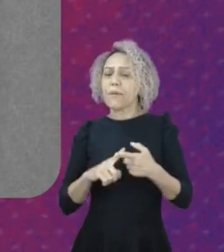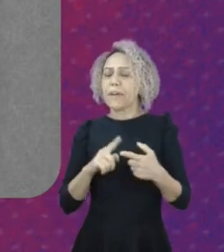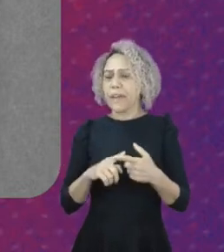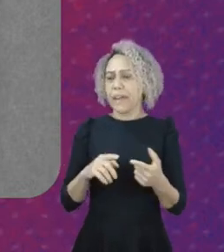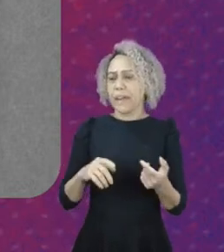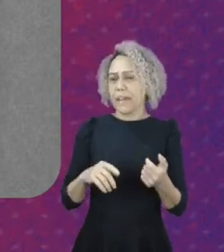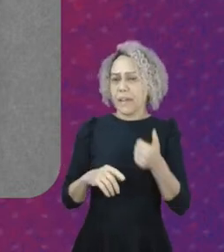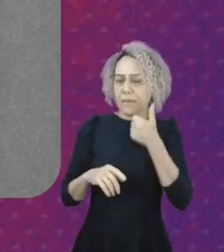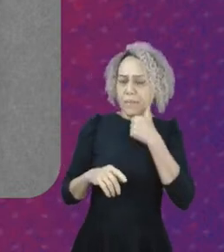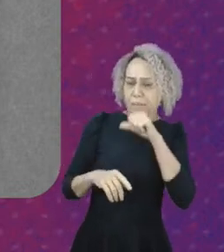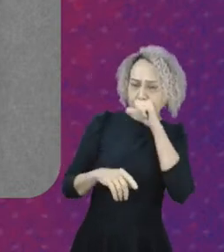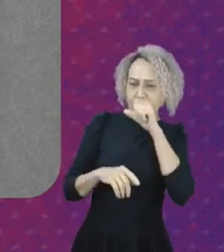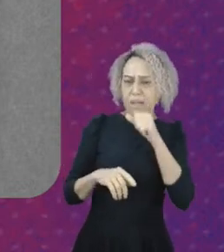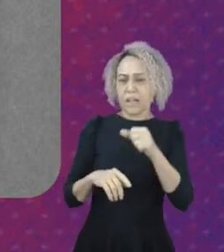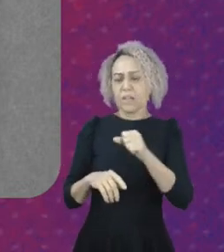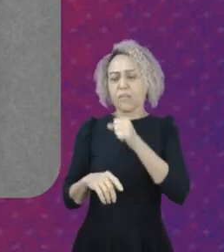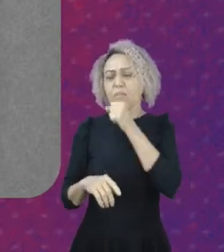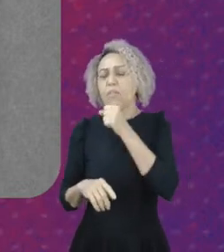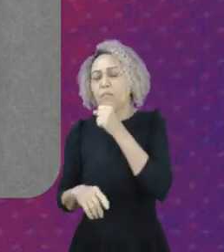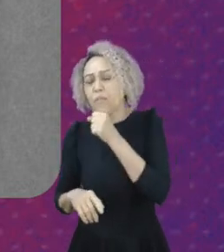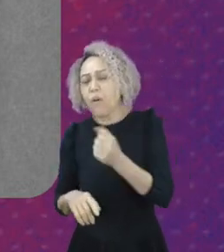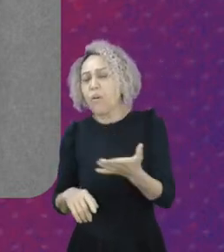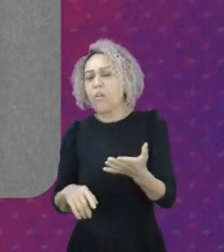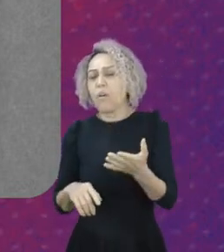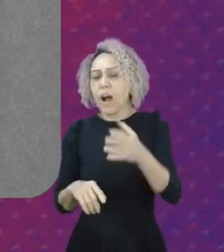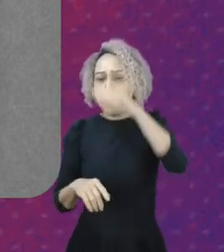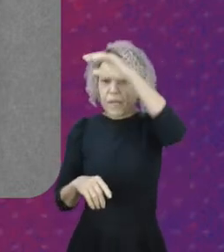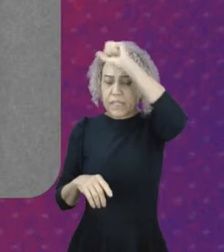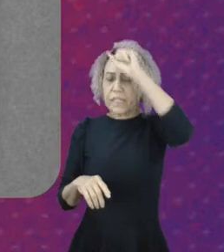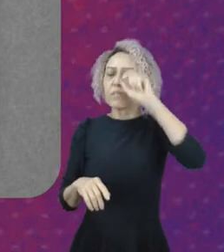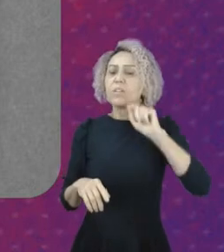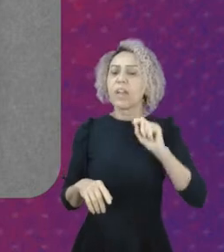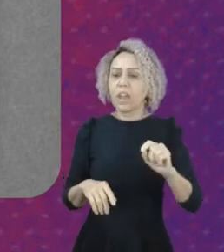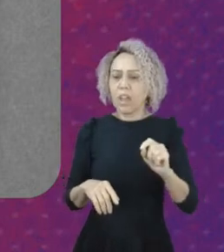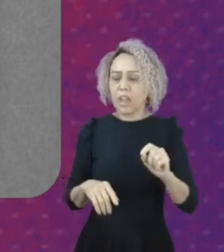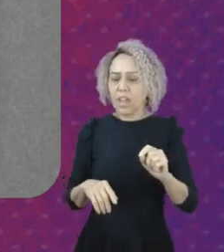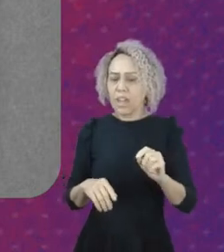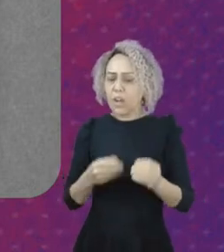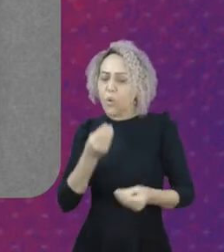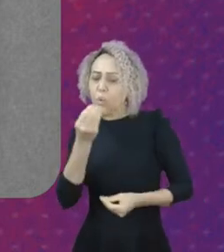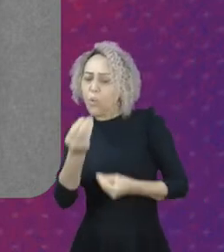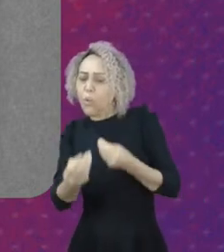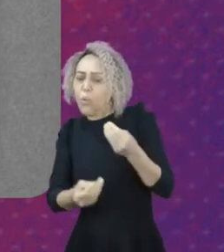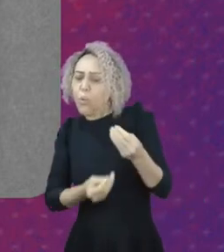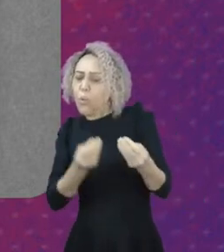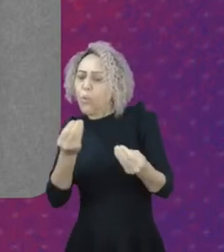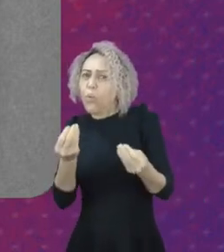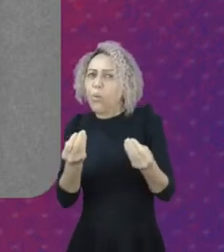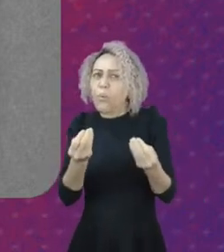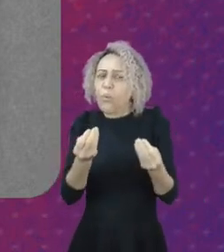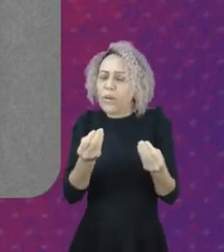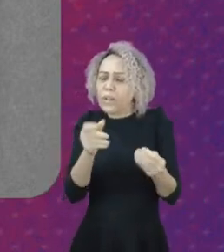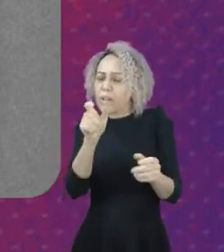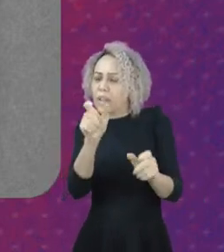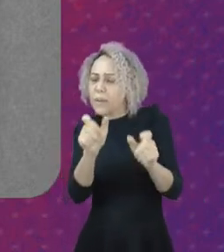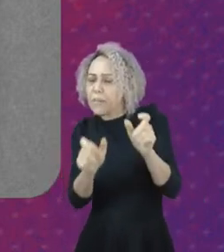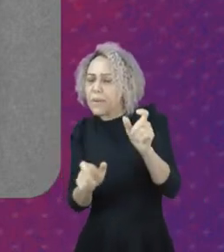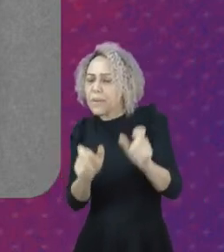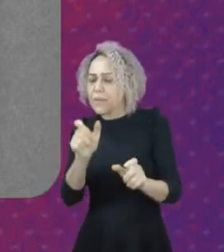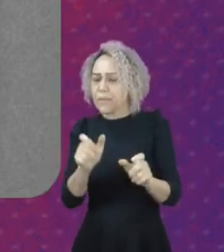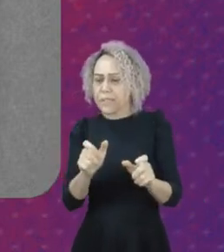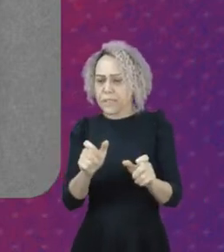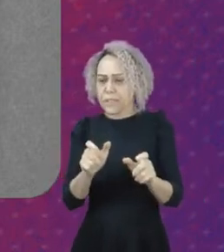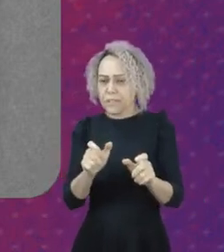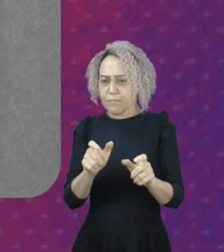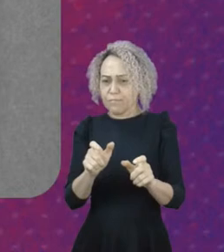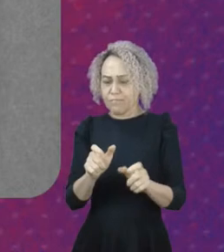as vovós e as mamães aprenderam a determinar como seria esse comportamento, né? Então, no Jornal das Moças, que